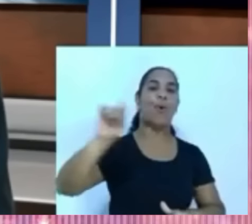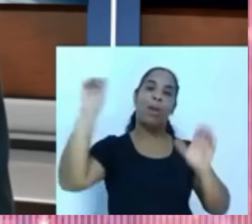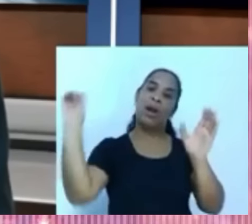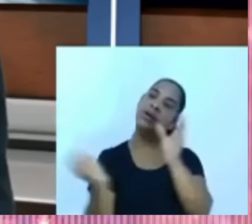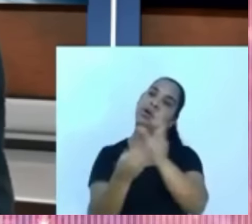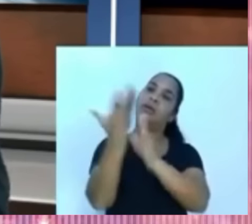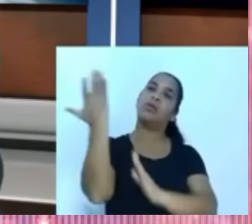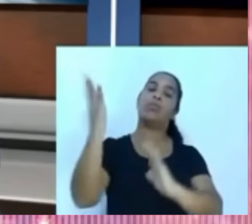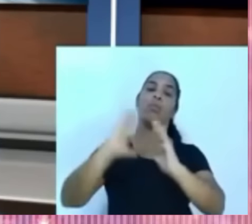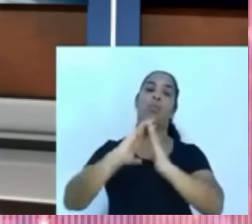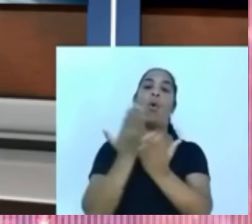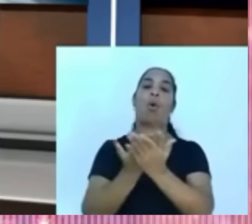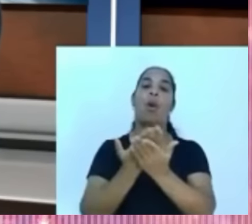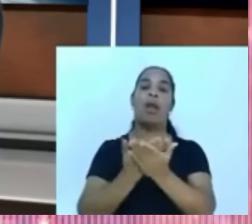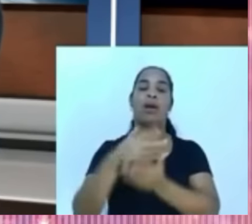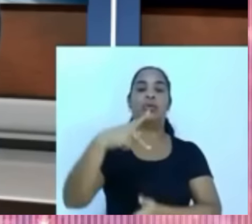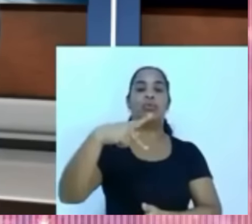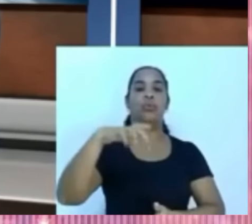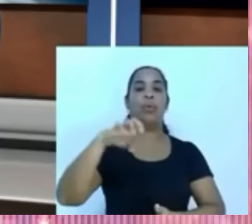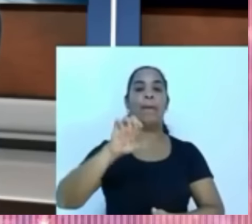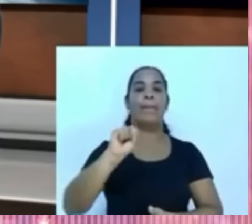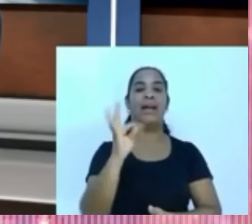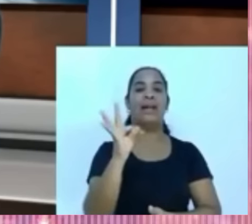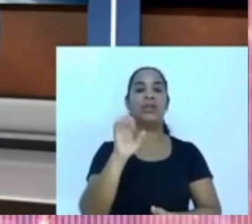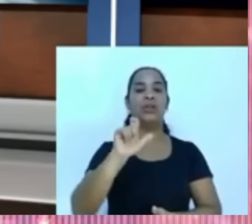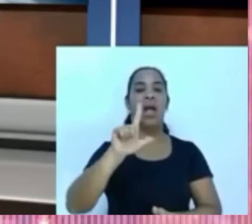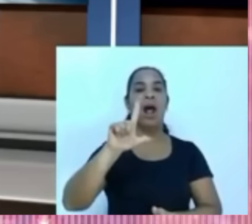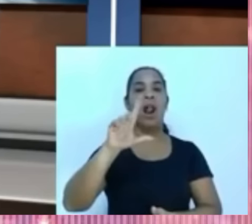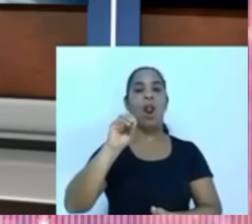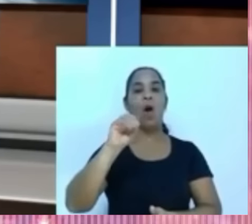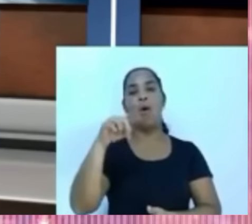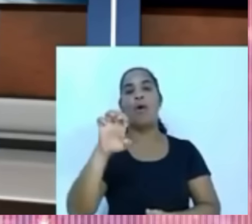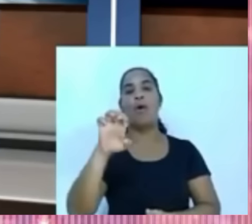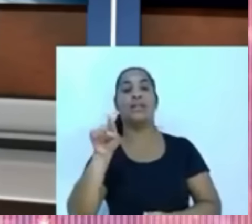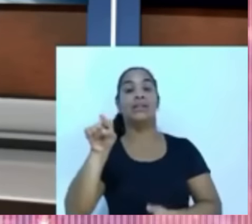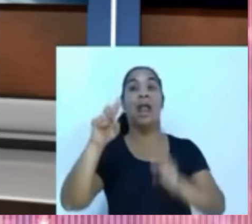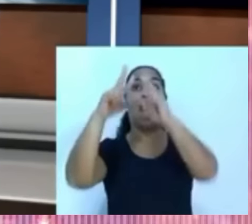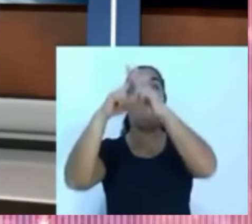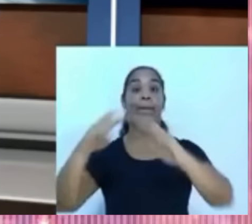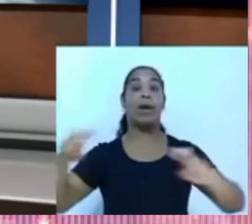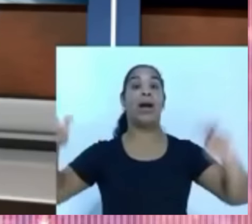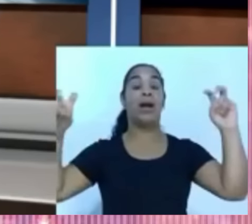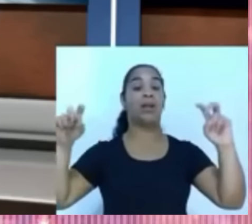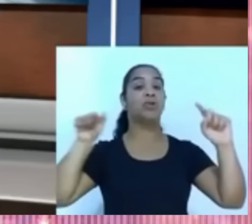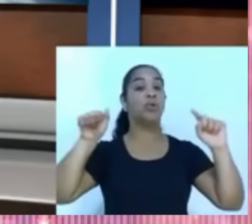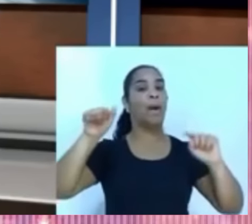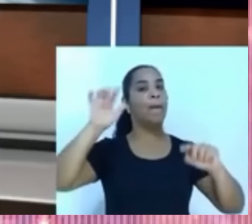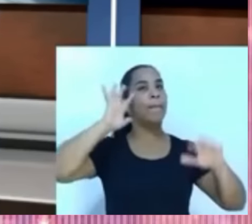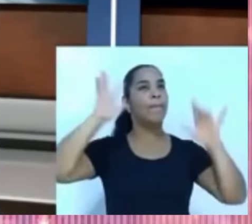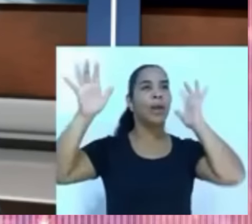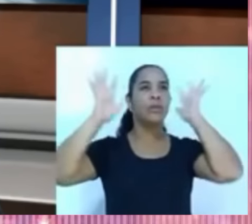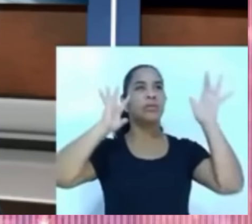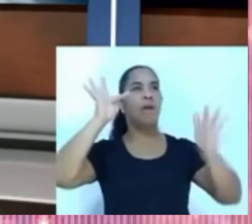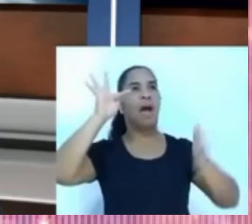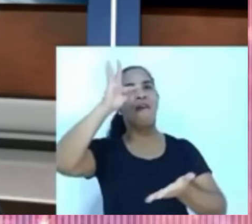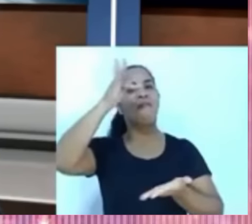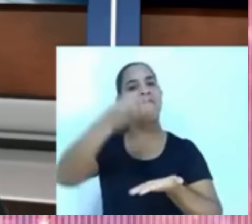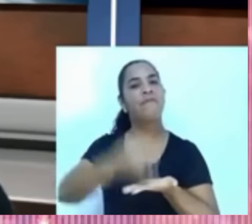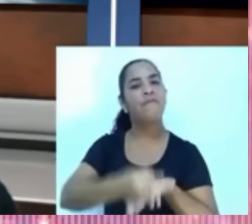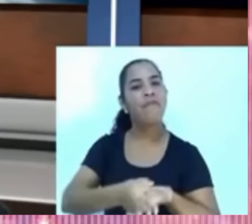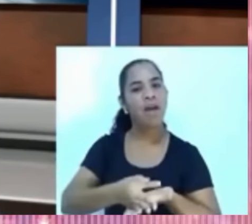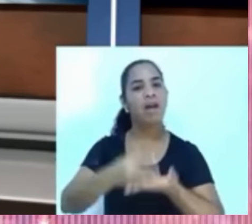Paris para que houvesse a dignidade da Fé lógica raciocinada a